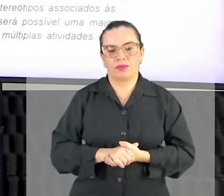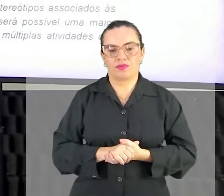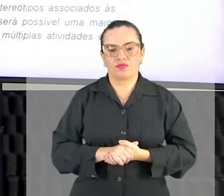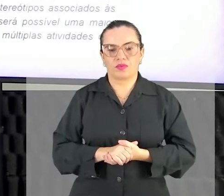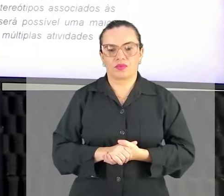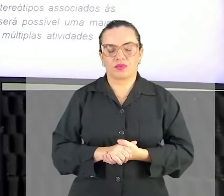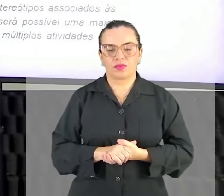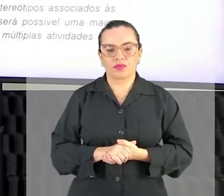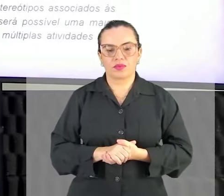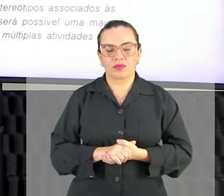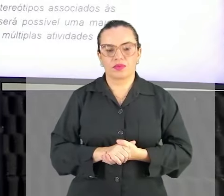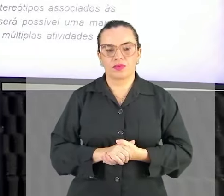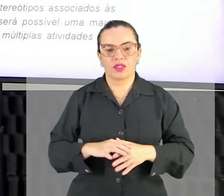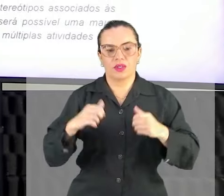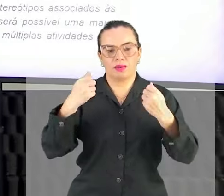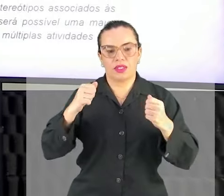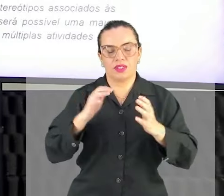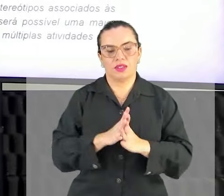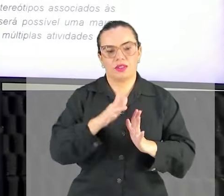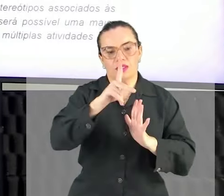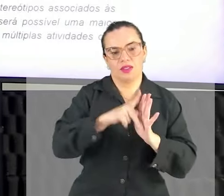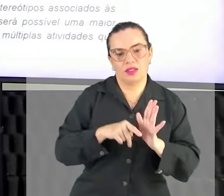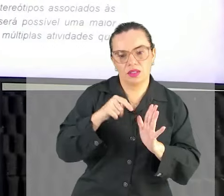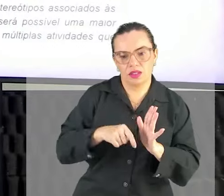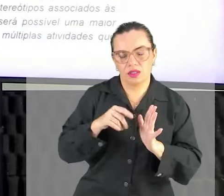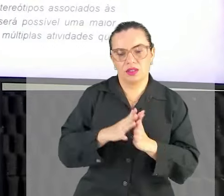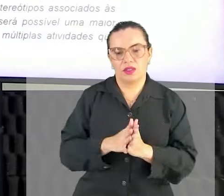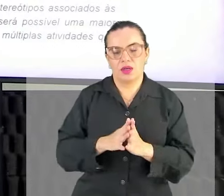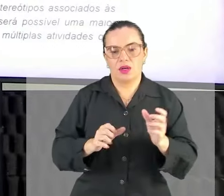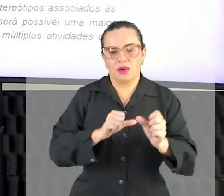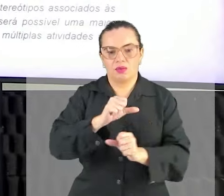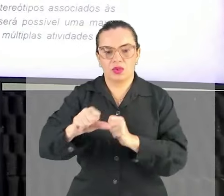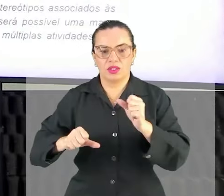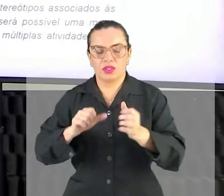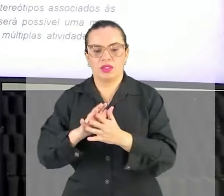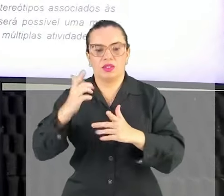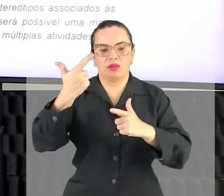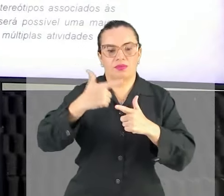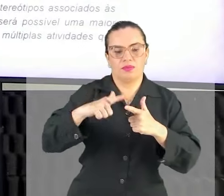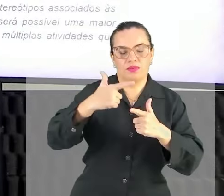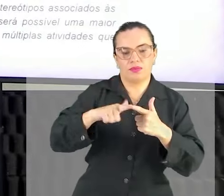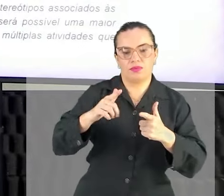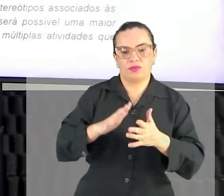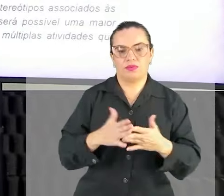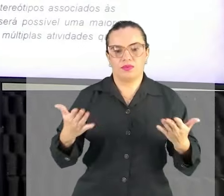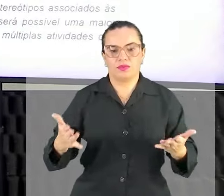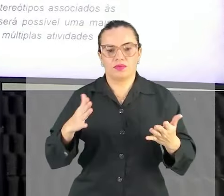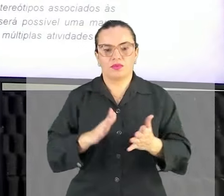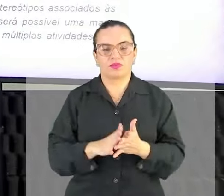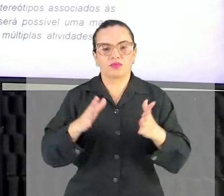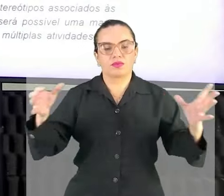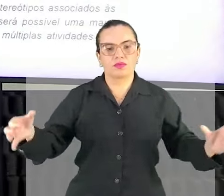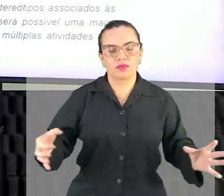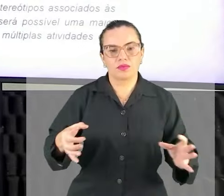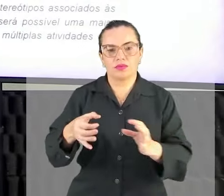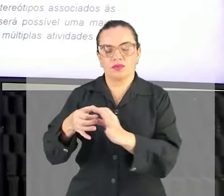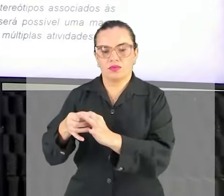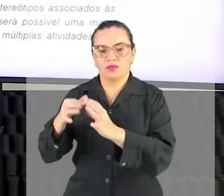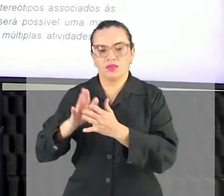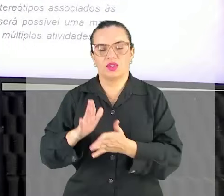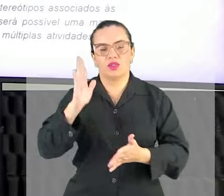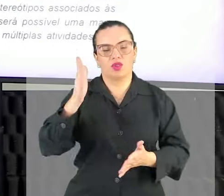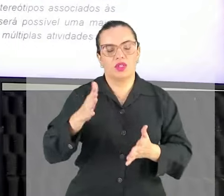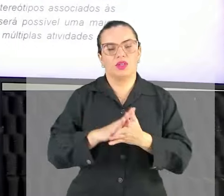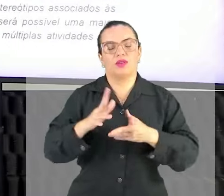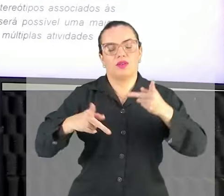palavra, né? Que medidas são necessárias para corrigir essa problemática? Outro elemento coesivo, porque essa problemática já